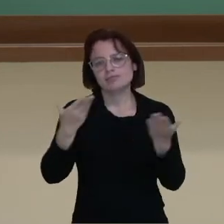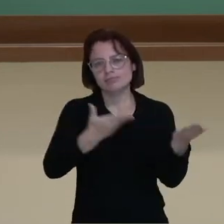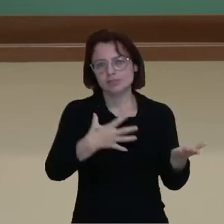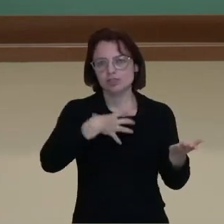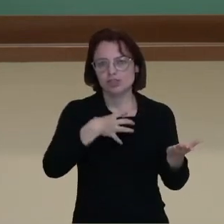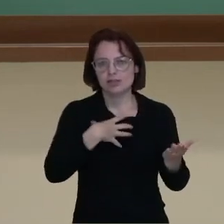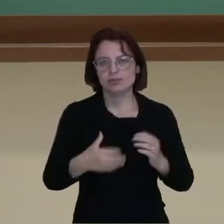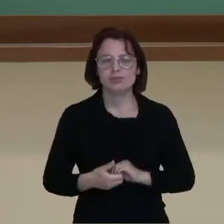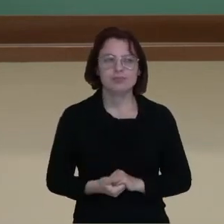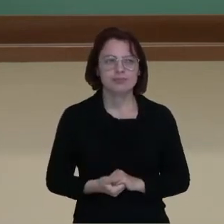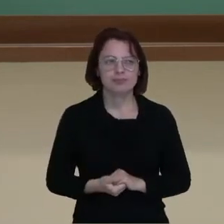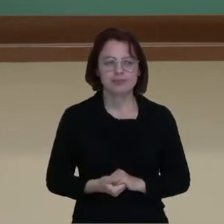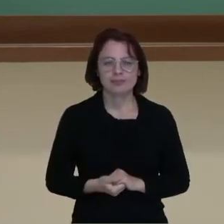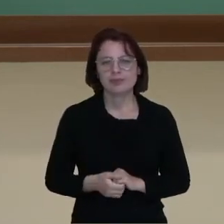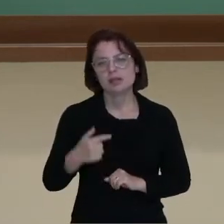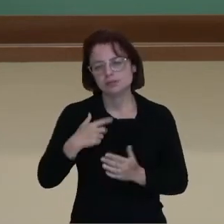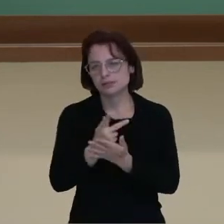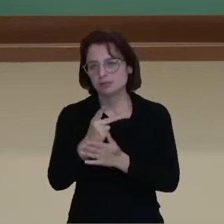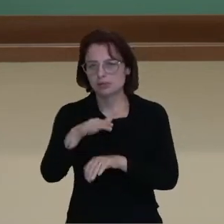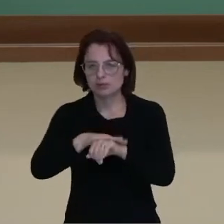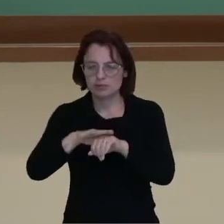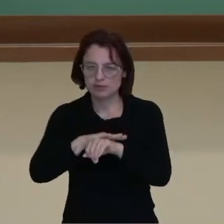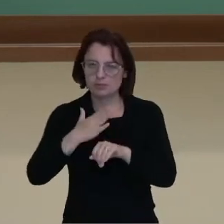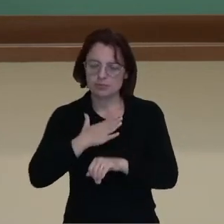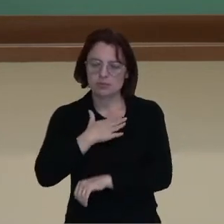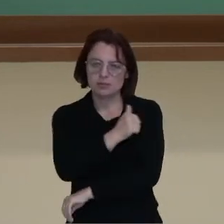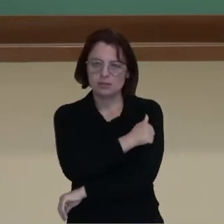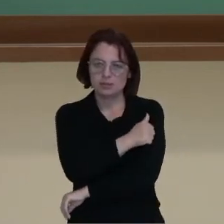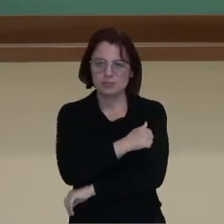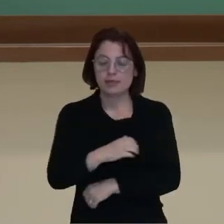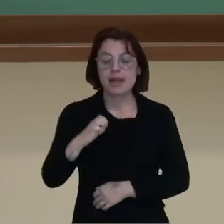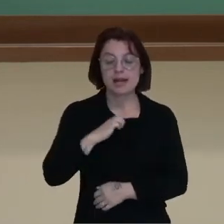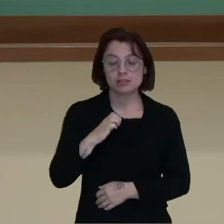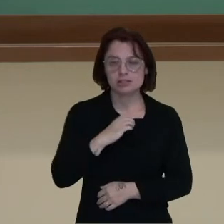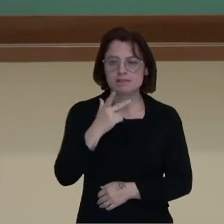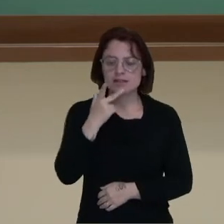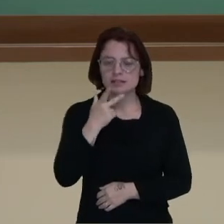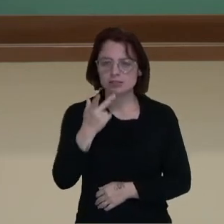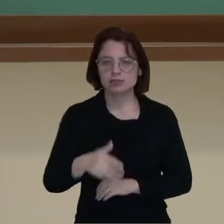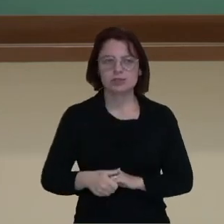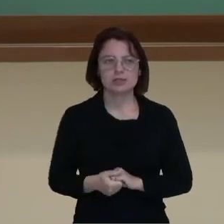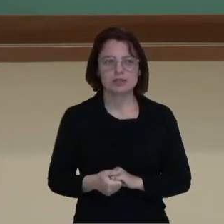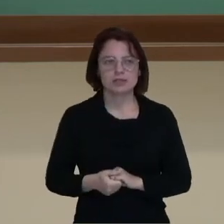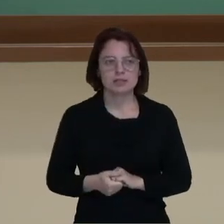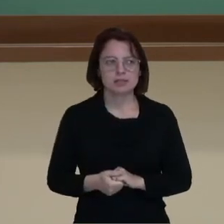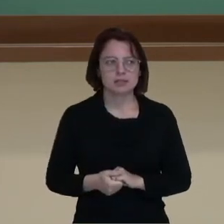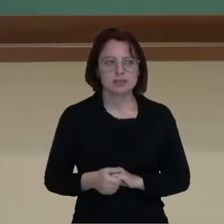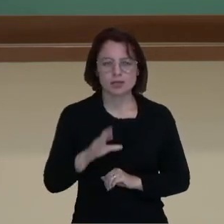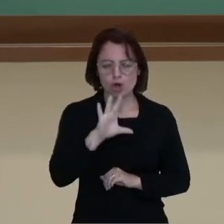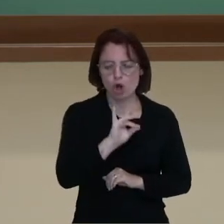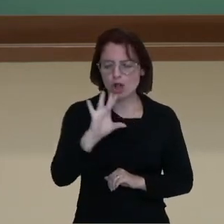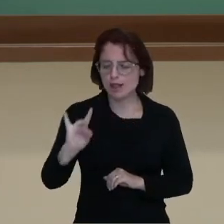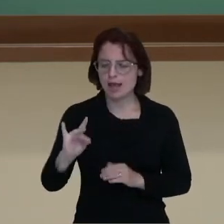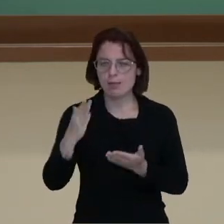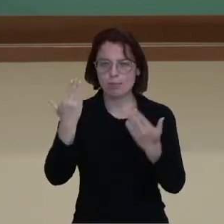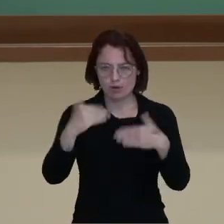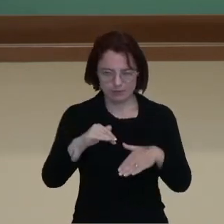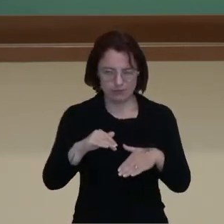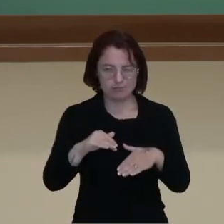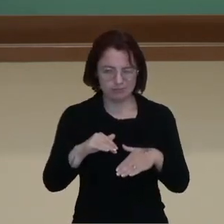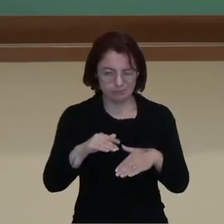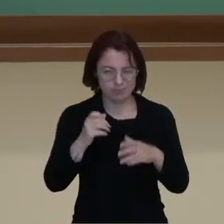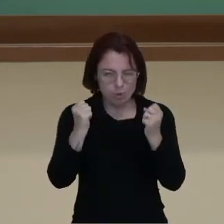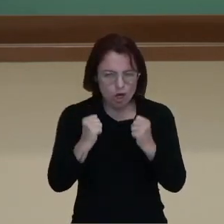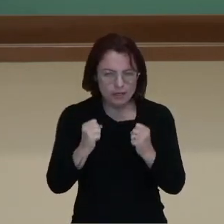converso assim com os meus alunos. Galera, eticamente falando, colar na prova, pode colar